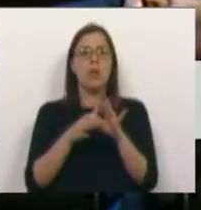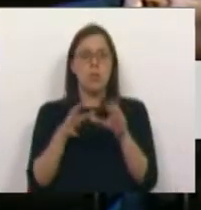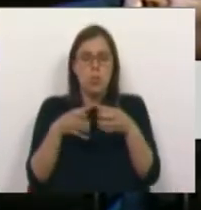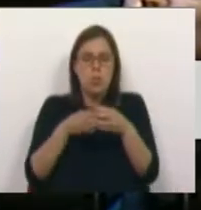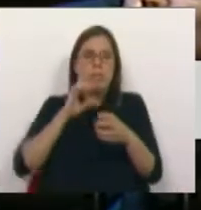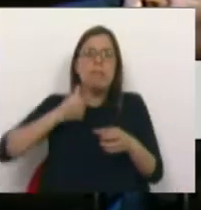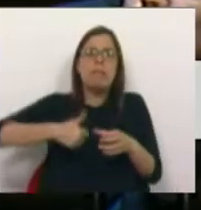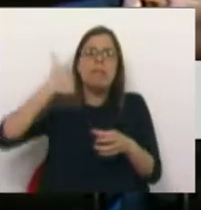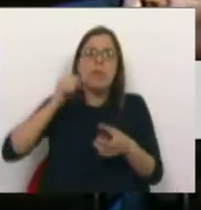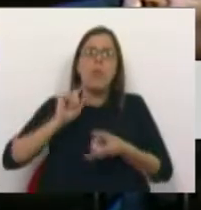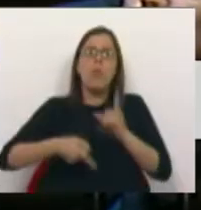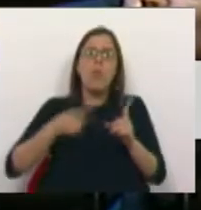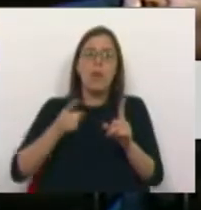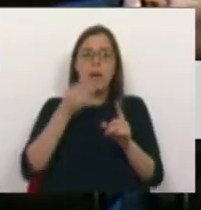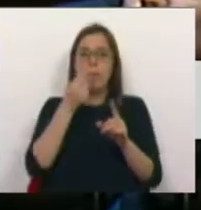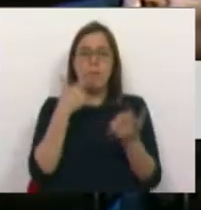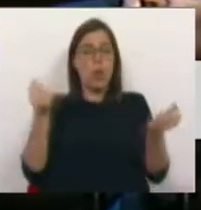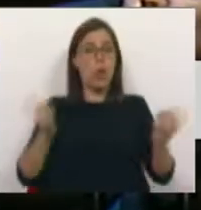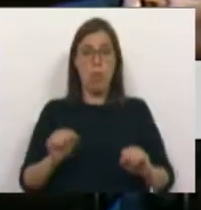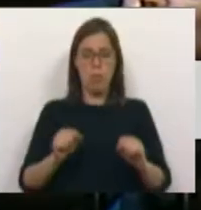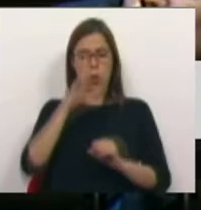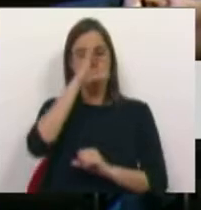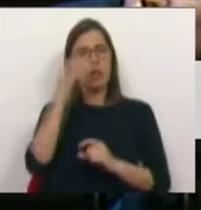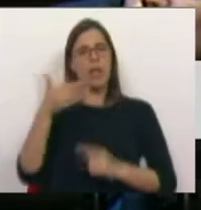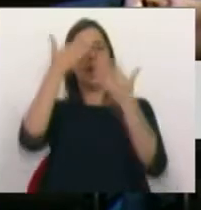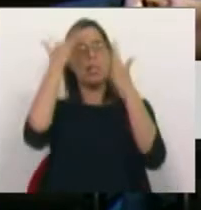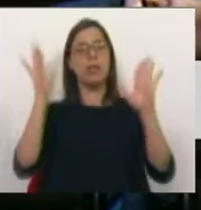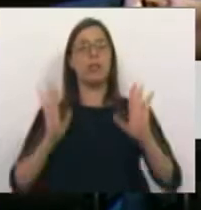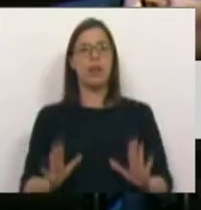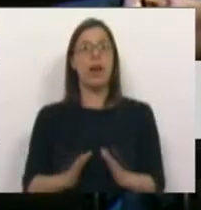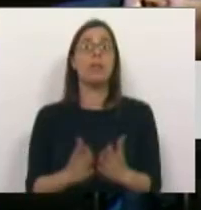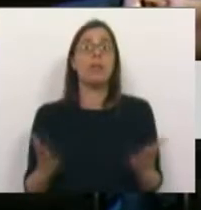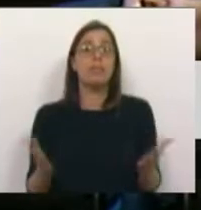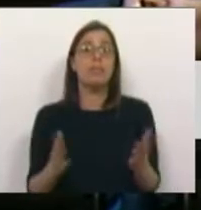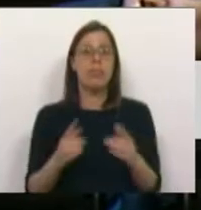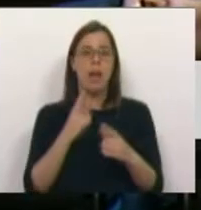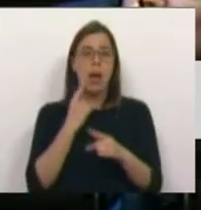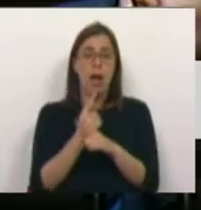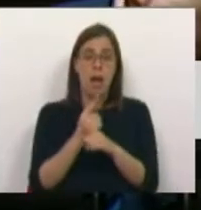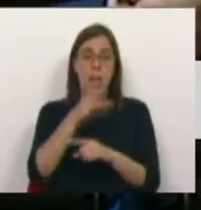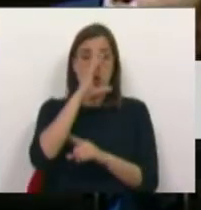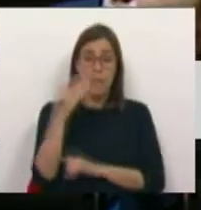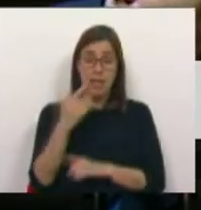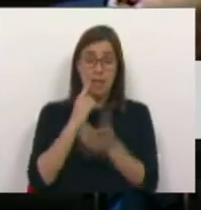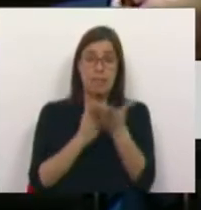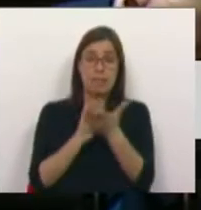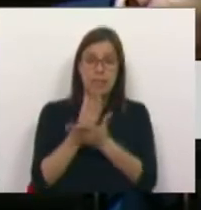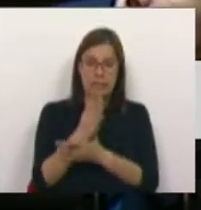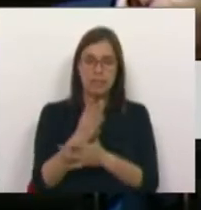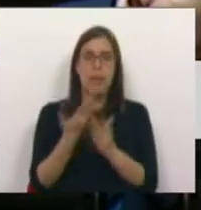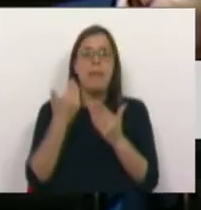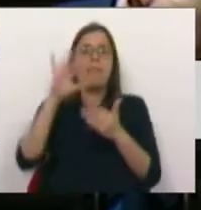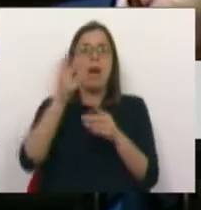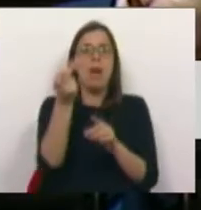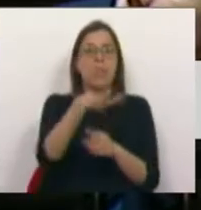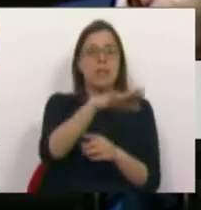núcleo essencial do que é e do que não pode ser um Estado de Direito democrático. E a consistência de um Estado de Direito testa-se muito mais